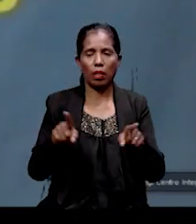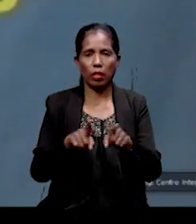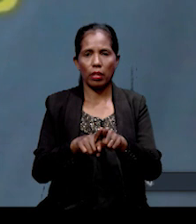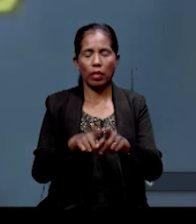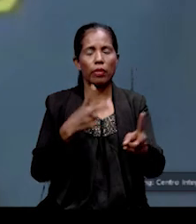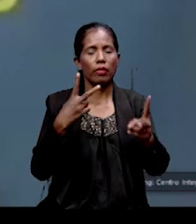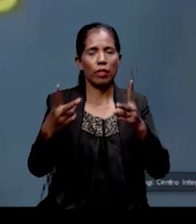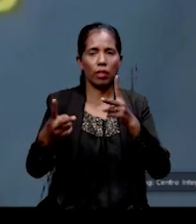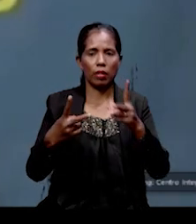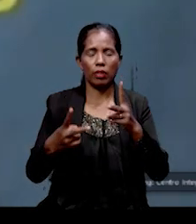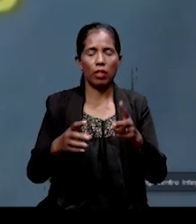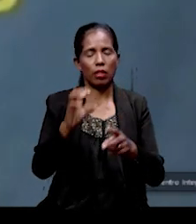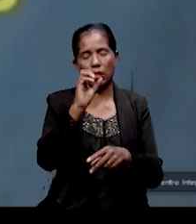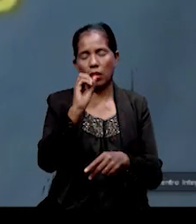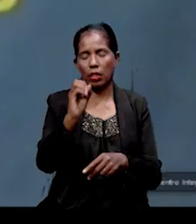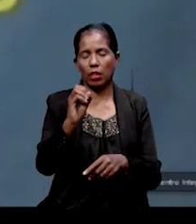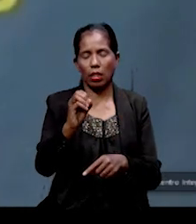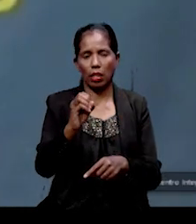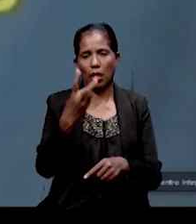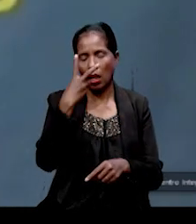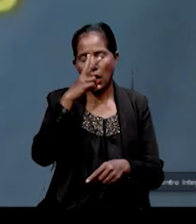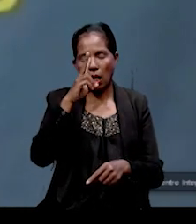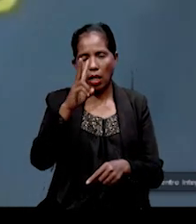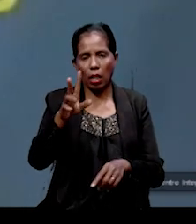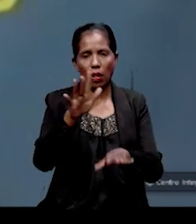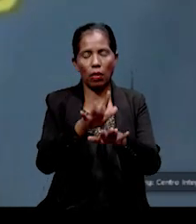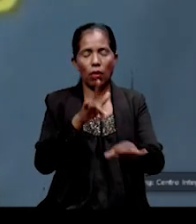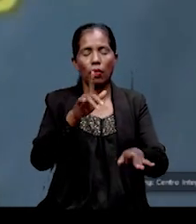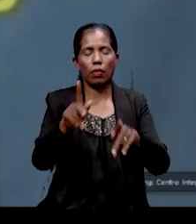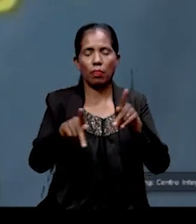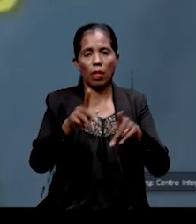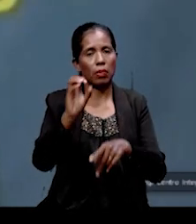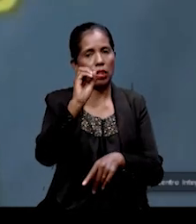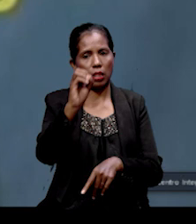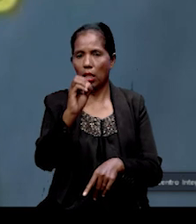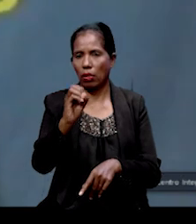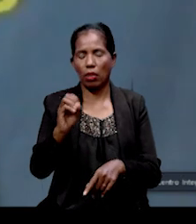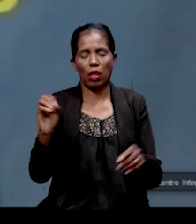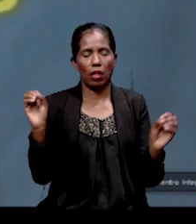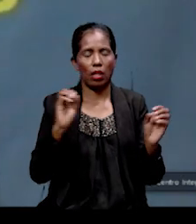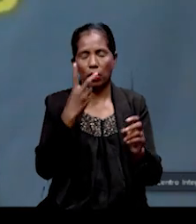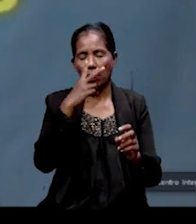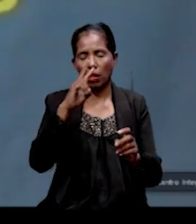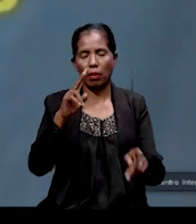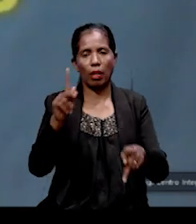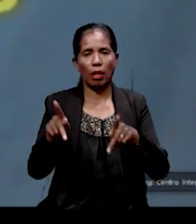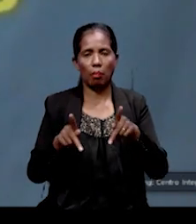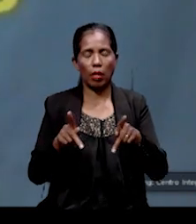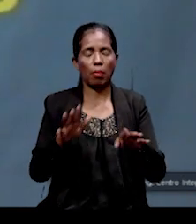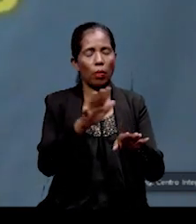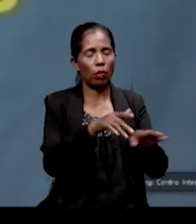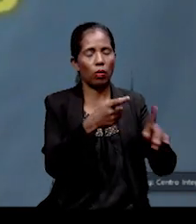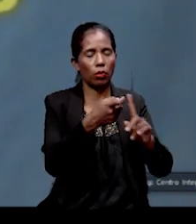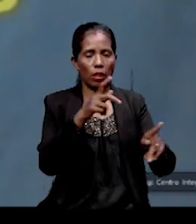vigilância sentinela 0, rastreio bar contacto, contact tracing 0, rastreio aleatori ca random screening